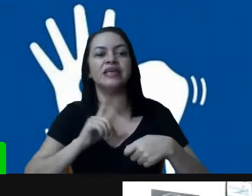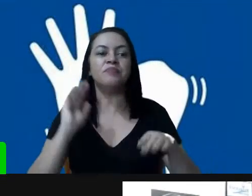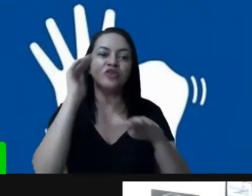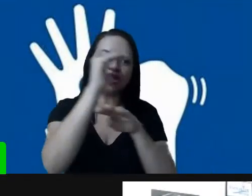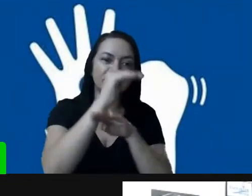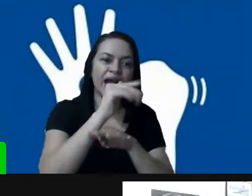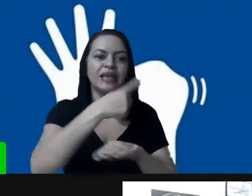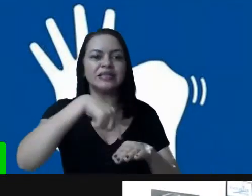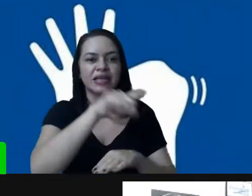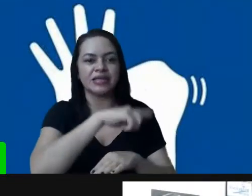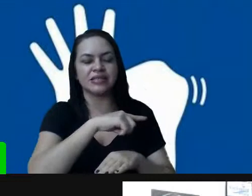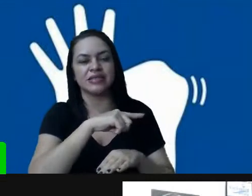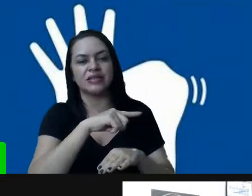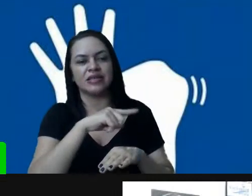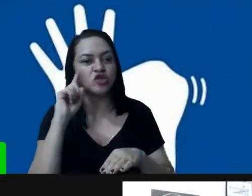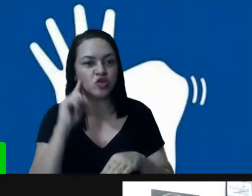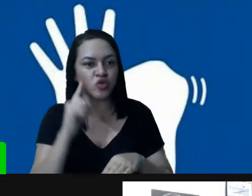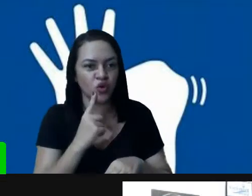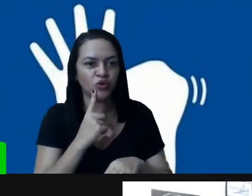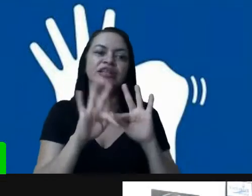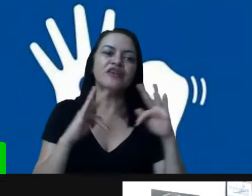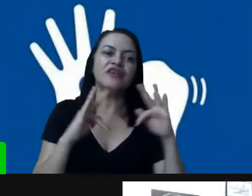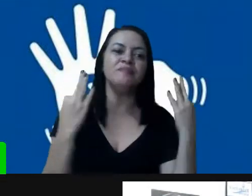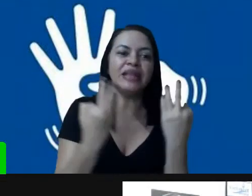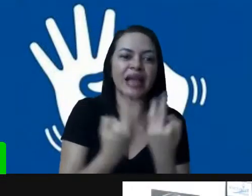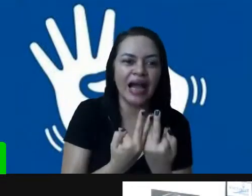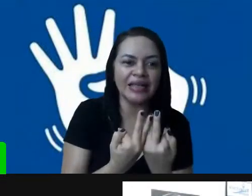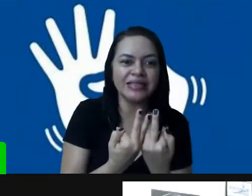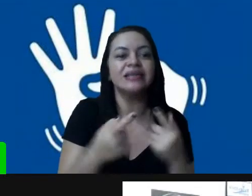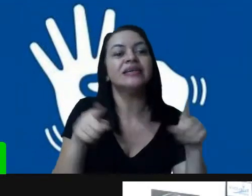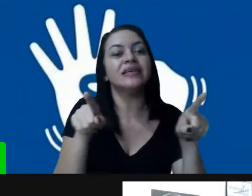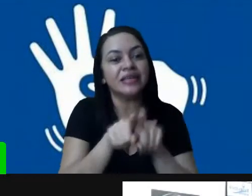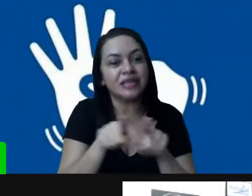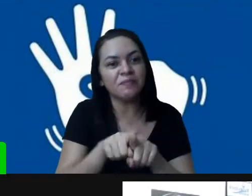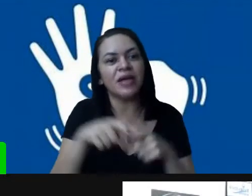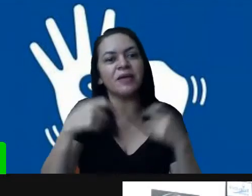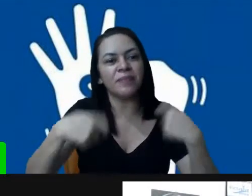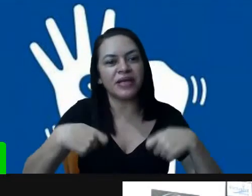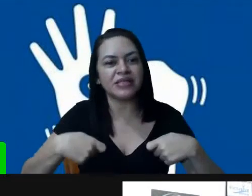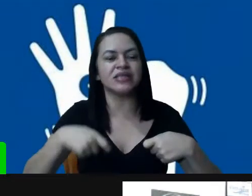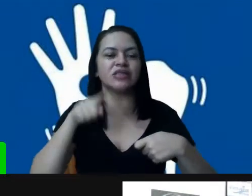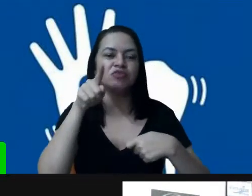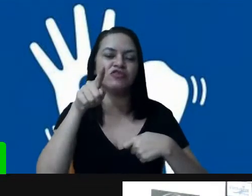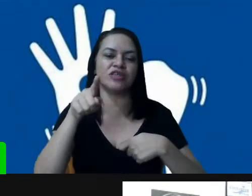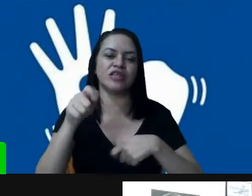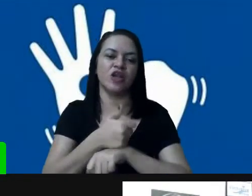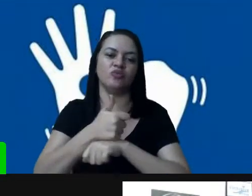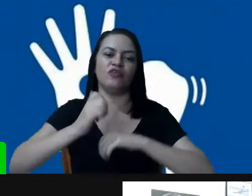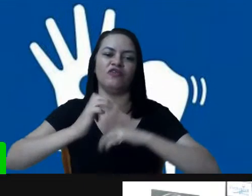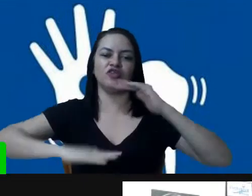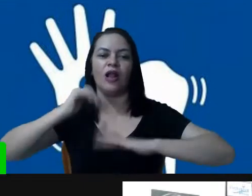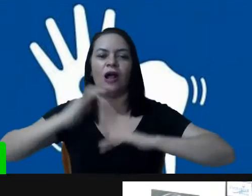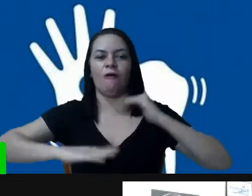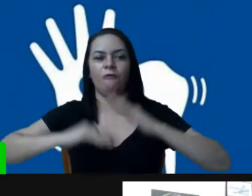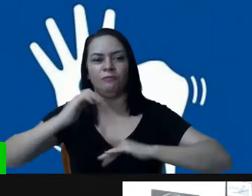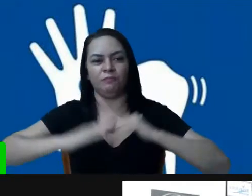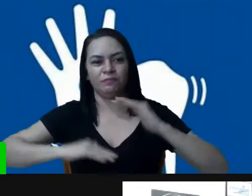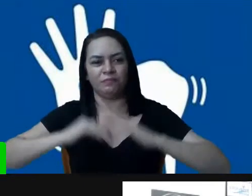E que por detrás desse surdo tem familiares que também precisam de você enquanto